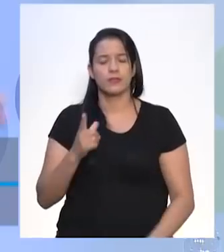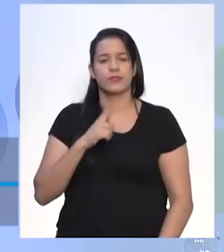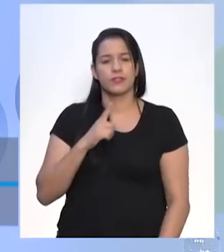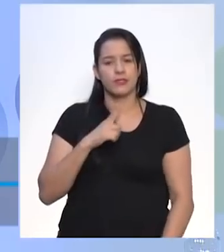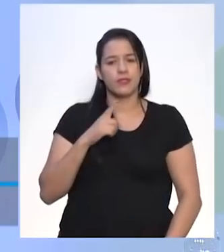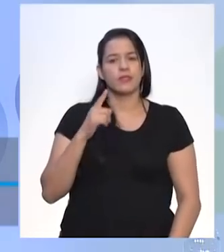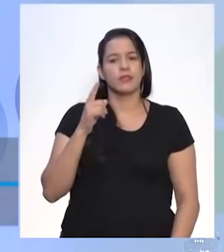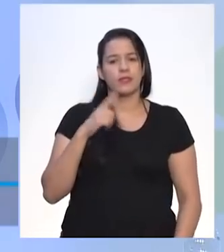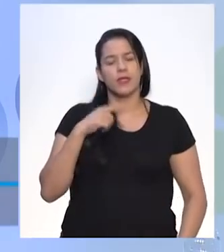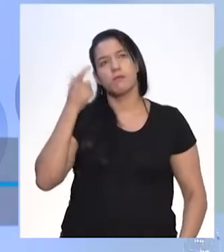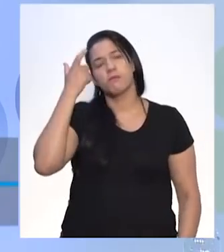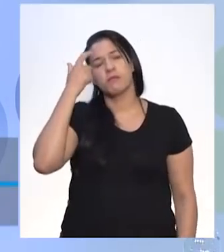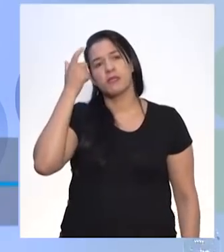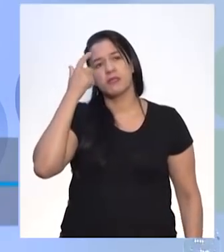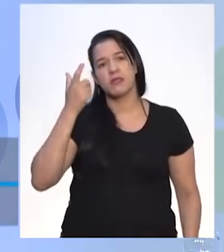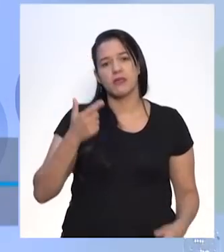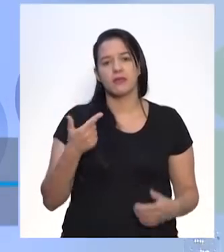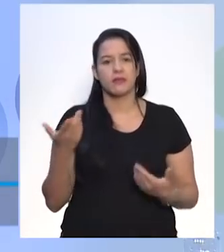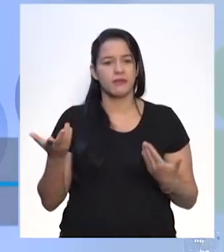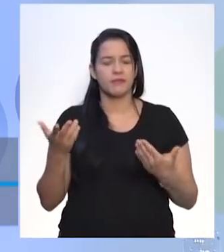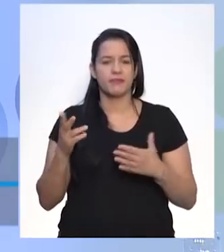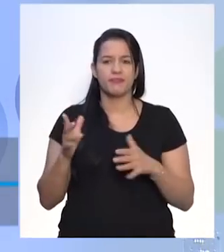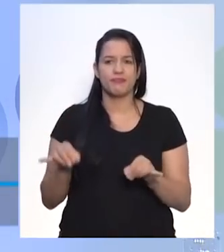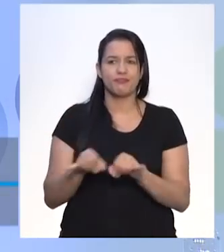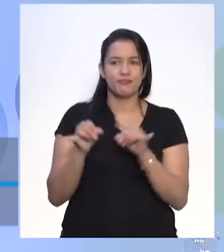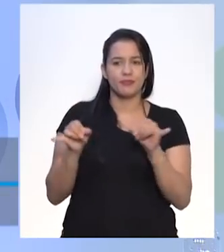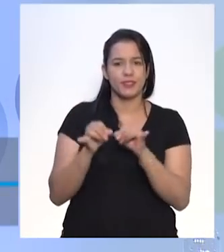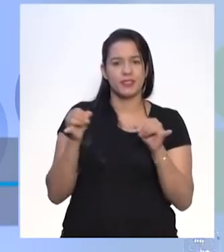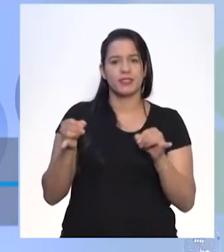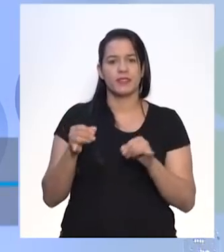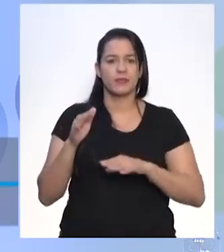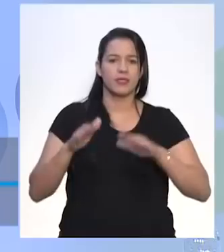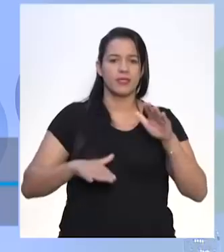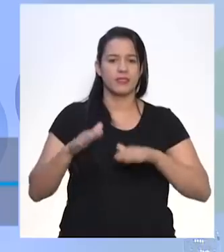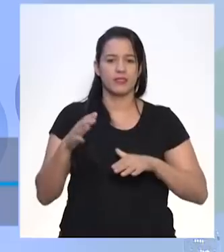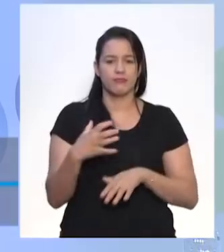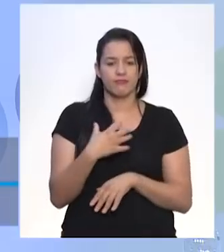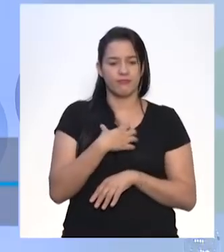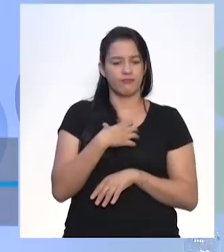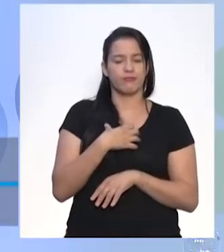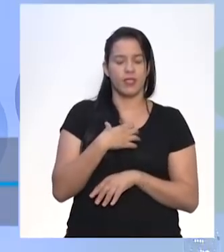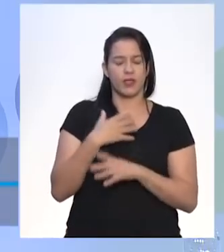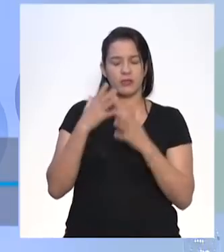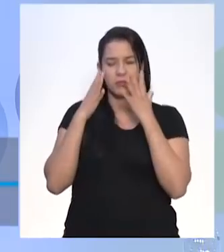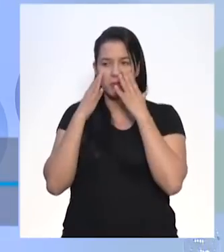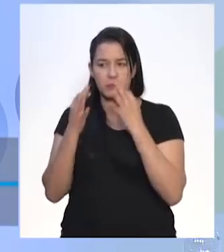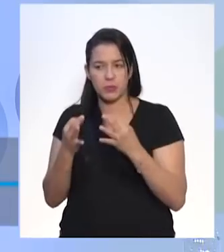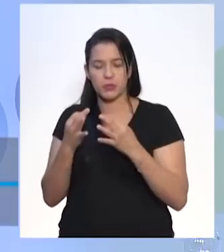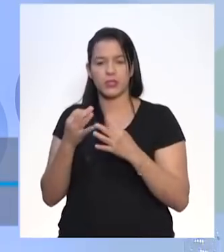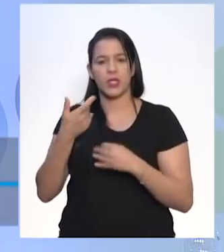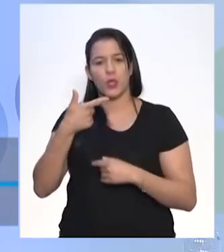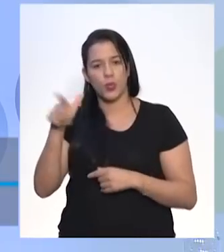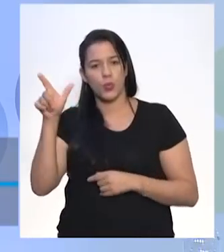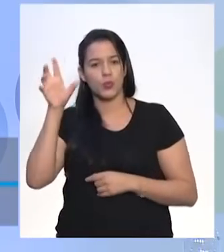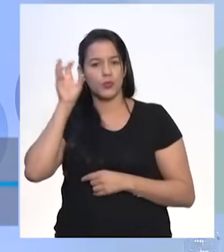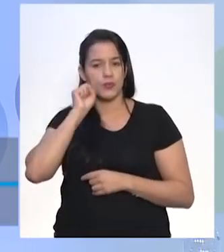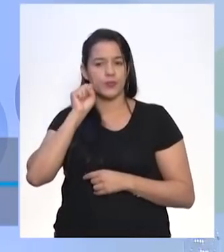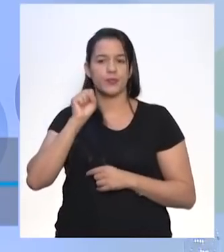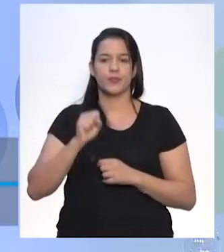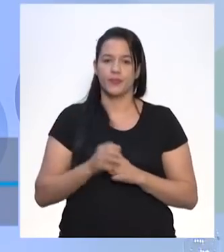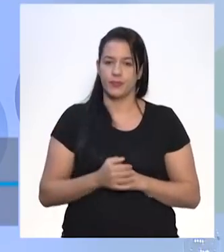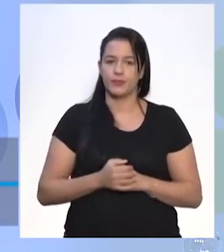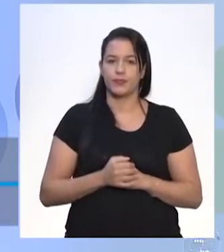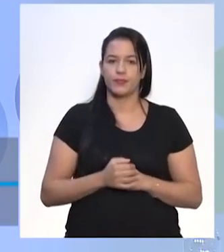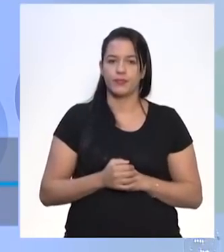tendo assim por bobeira, né? Só porque a gente não estava muito disposto a ouvir o que o outro tinha para falar,